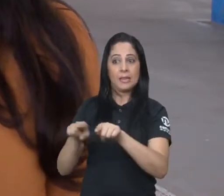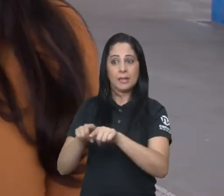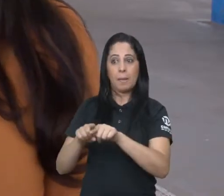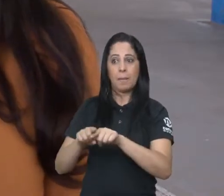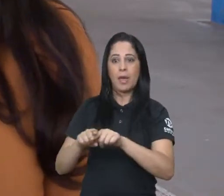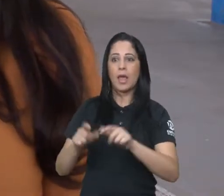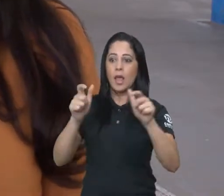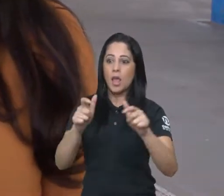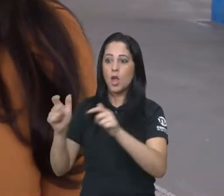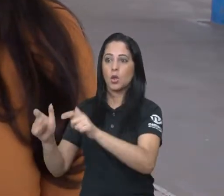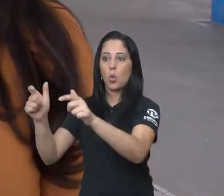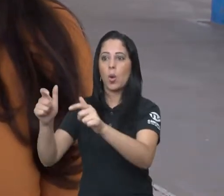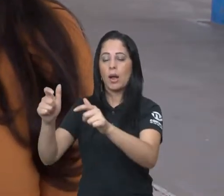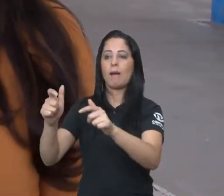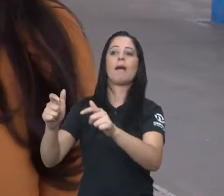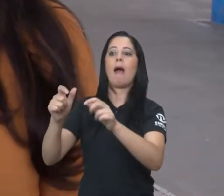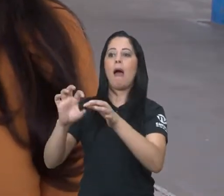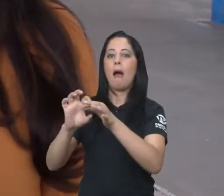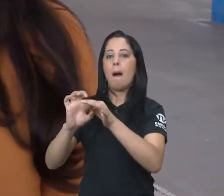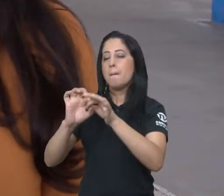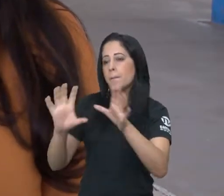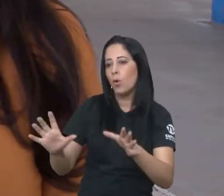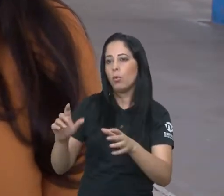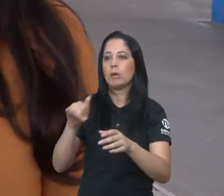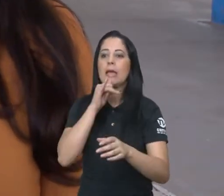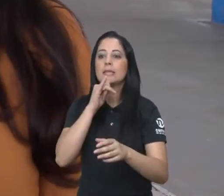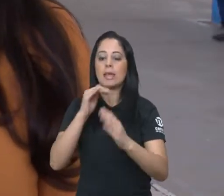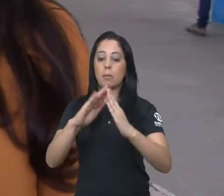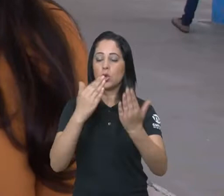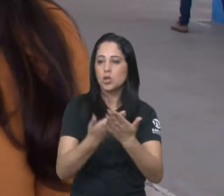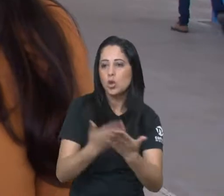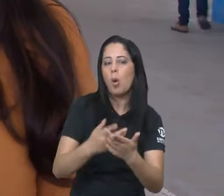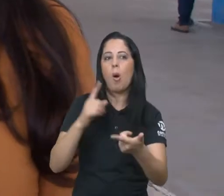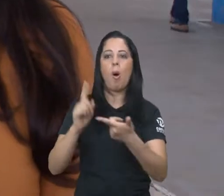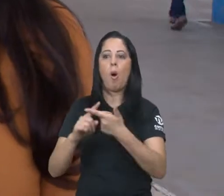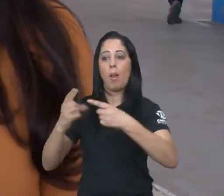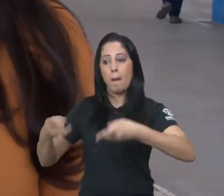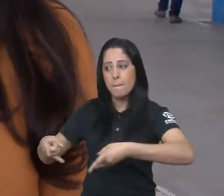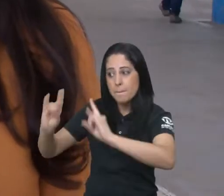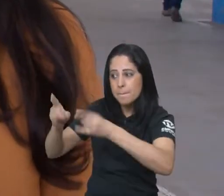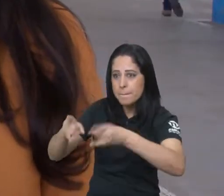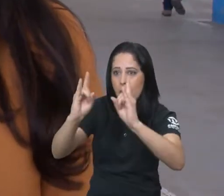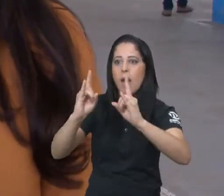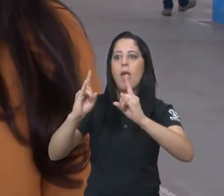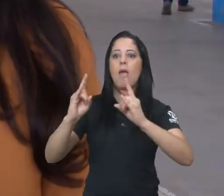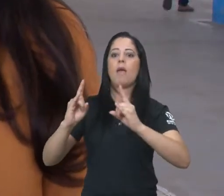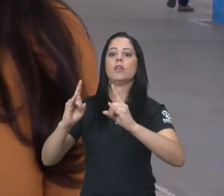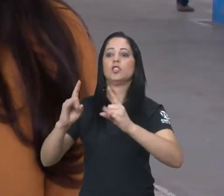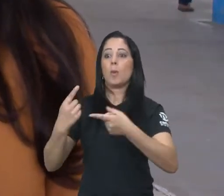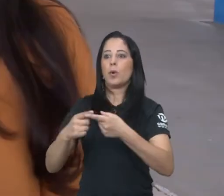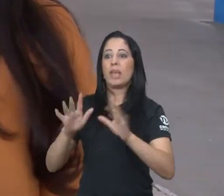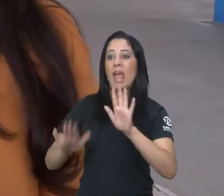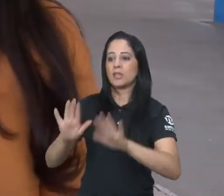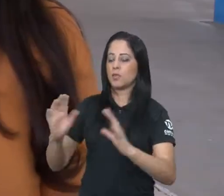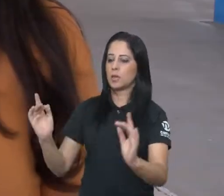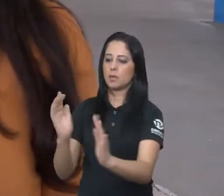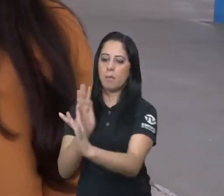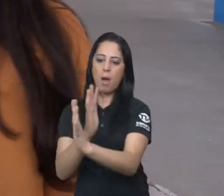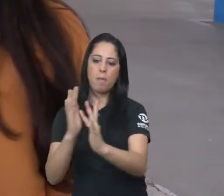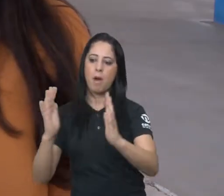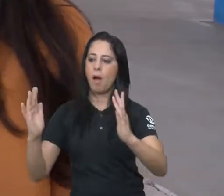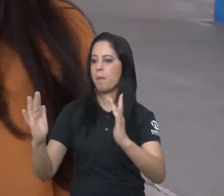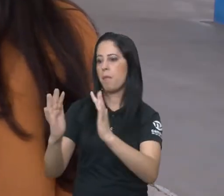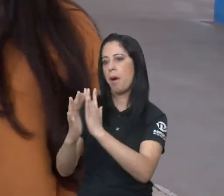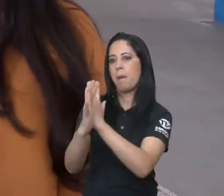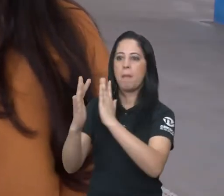urbana e depois vamos instalar em todos os locais públicos, escolas, prédios públicos de maior trânsito de pessoas, porque são pessoas que